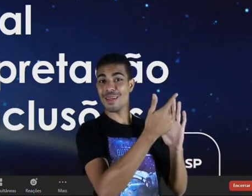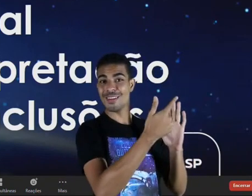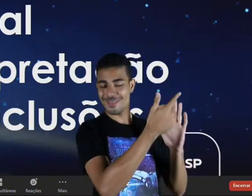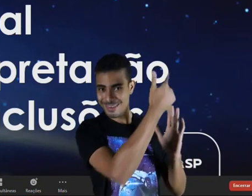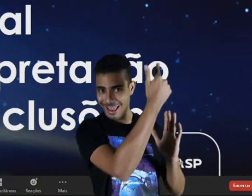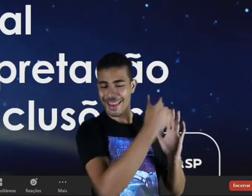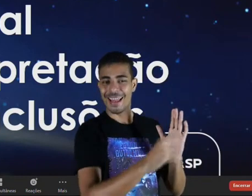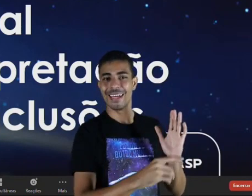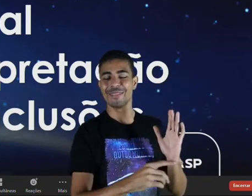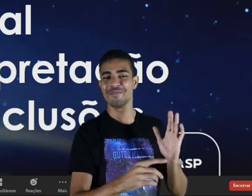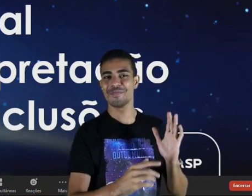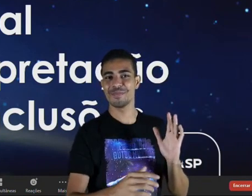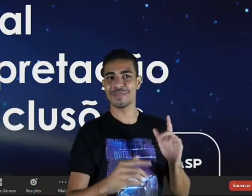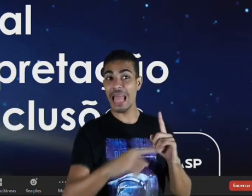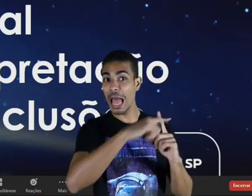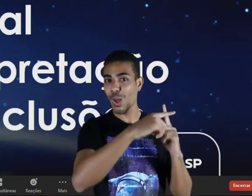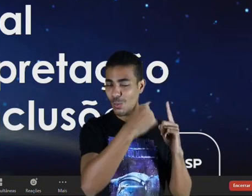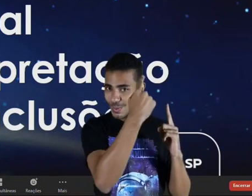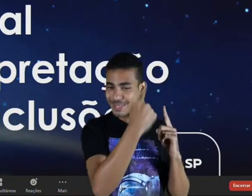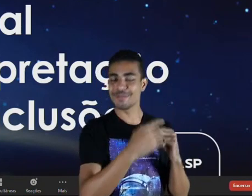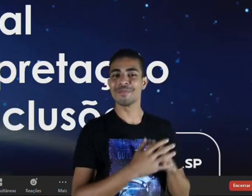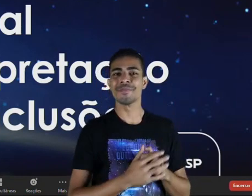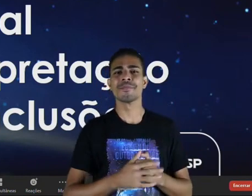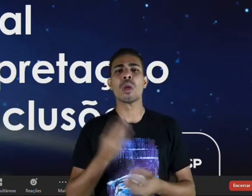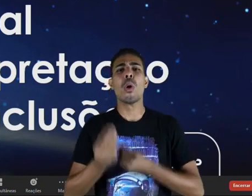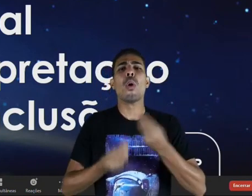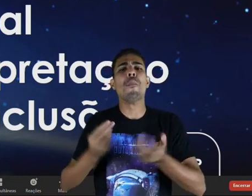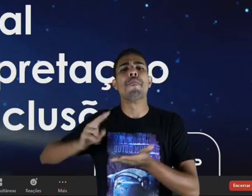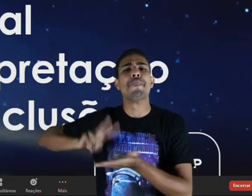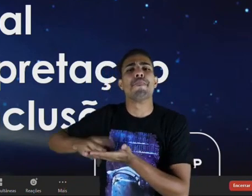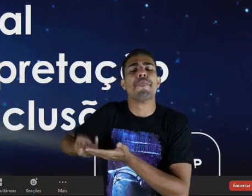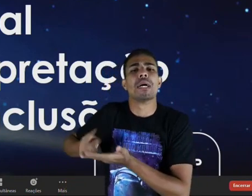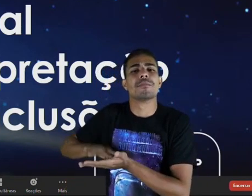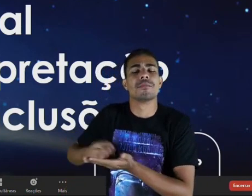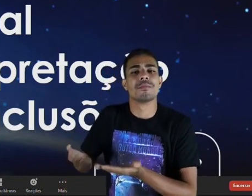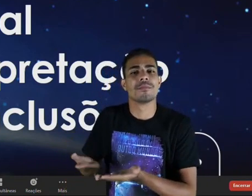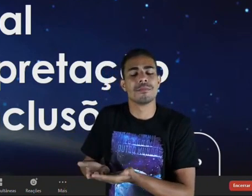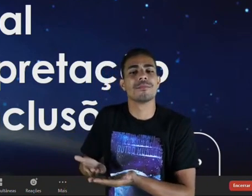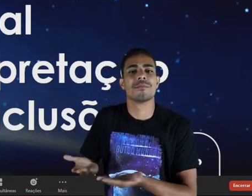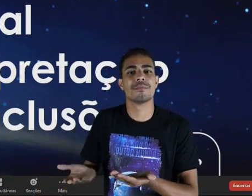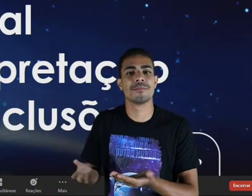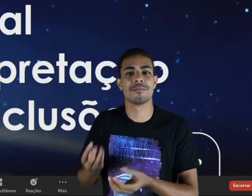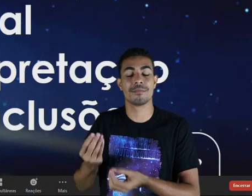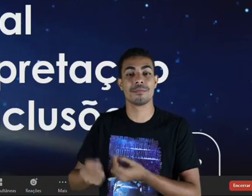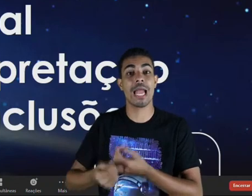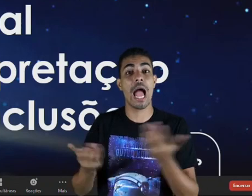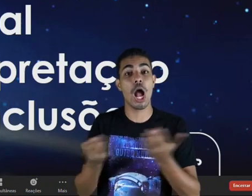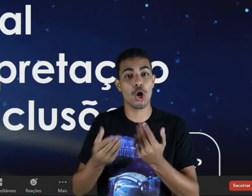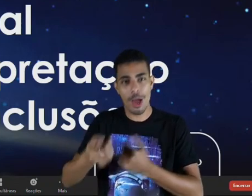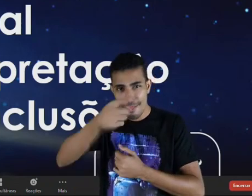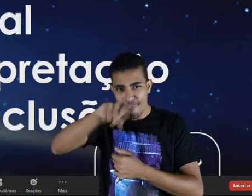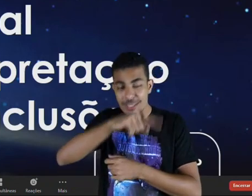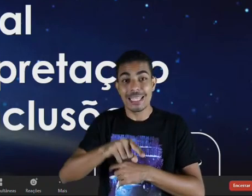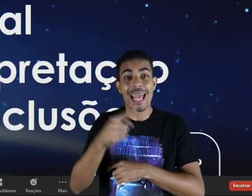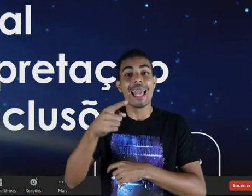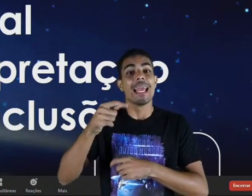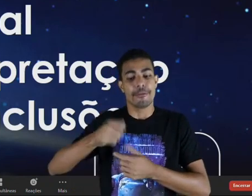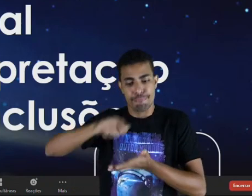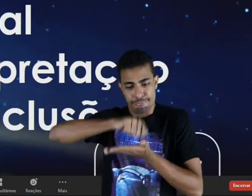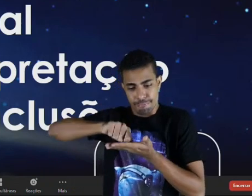longo dos anos, como é que os comentaristas interpretaram isso aqui? E, por fim, escreva suas próprias conclusões. É bom você